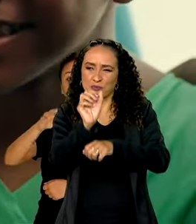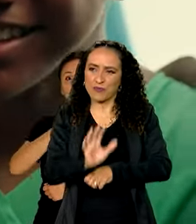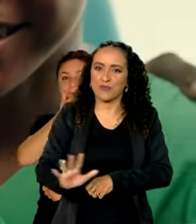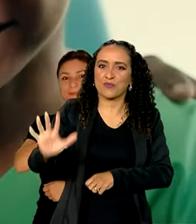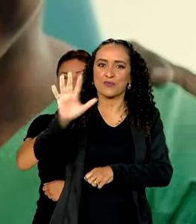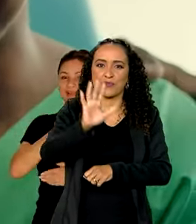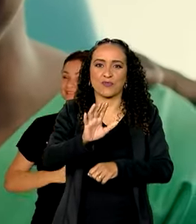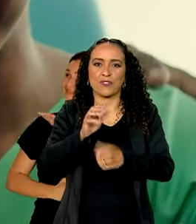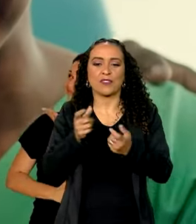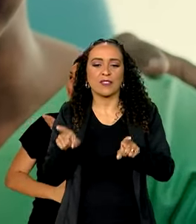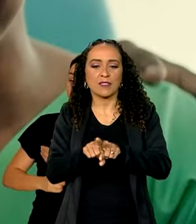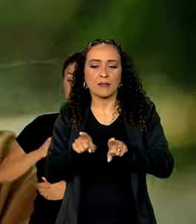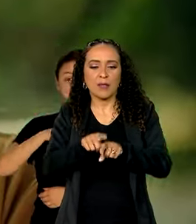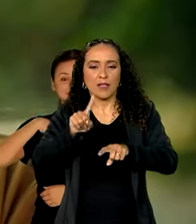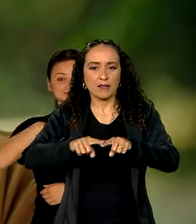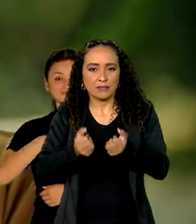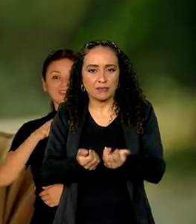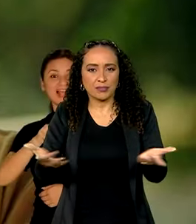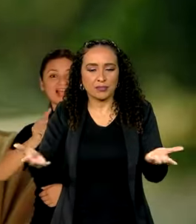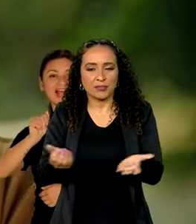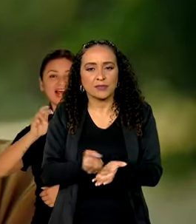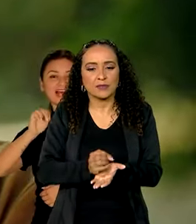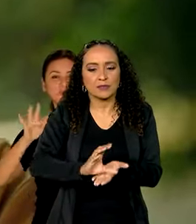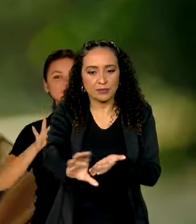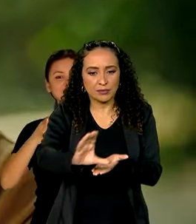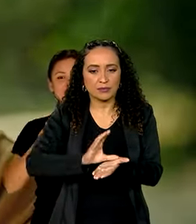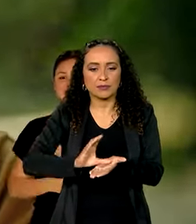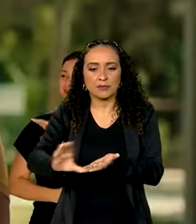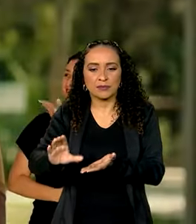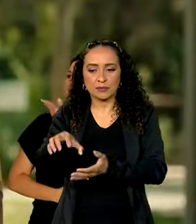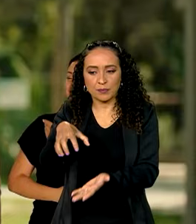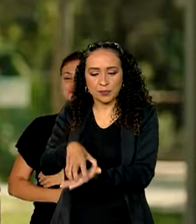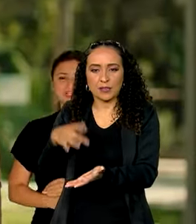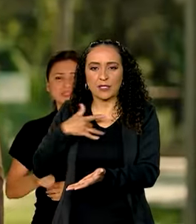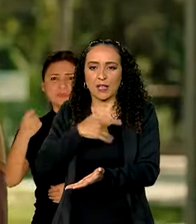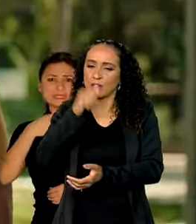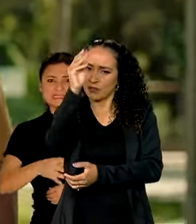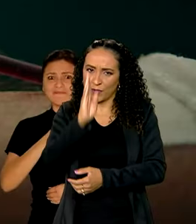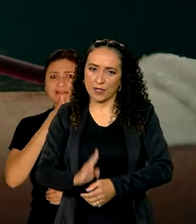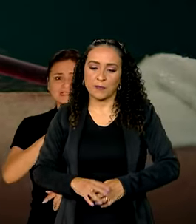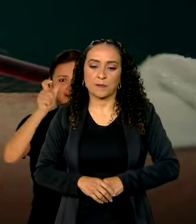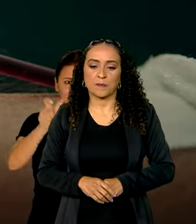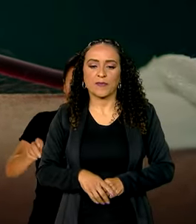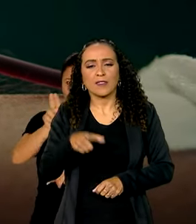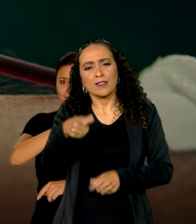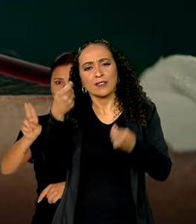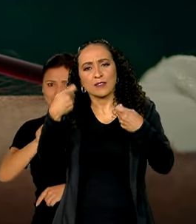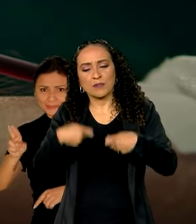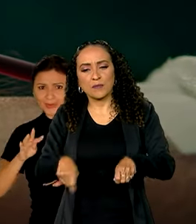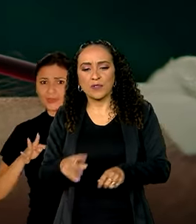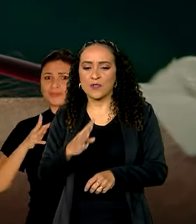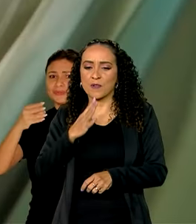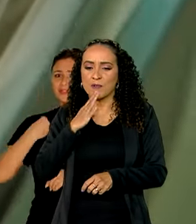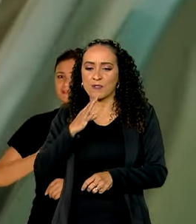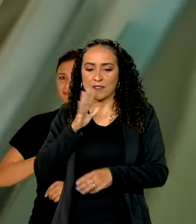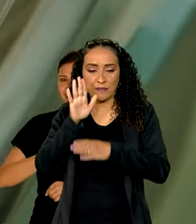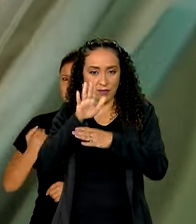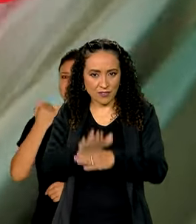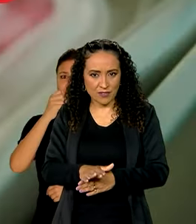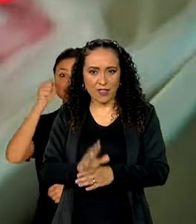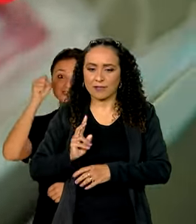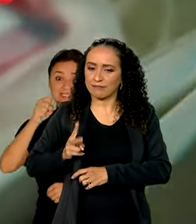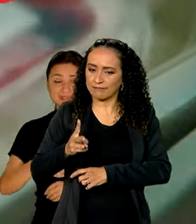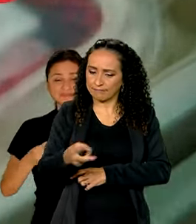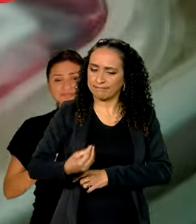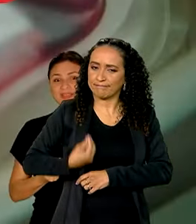e distribuição de material em estabelecimentos de saúde de todo o país. Você não precisa conhecer para ajudar. Toda vida